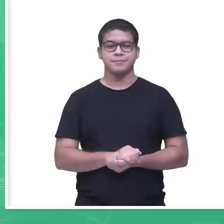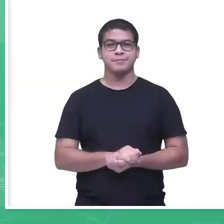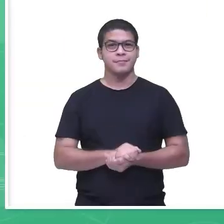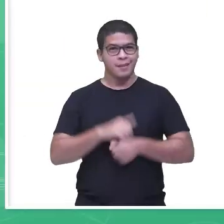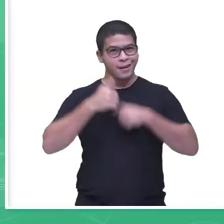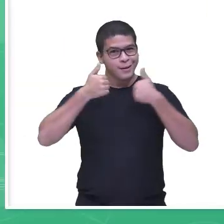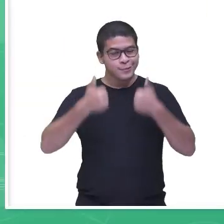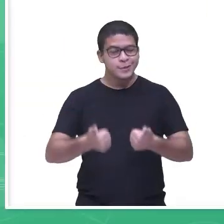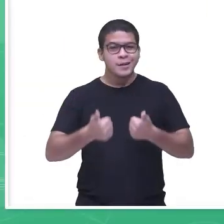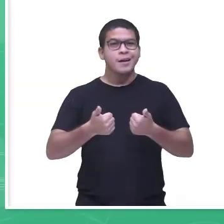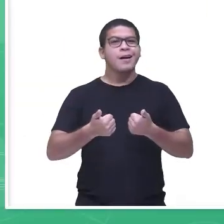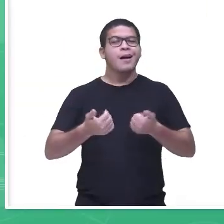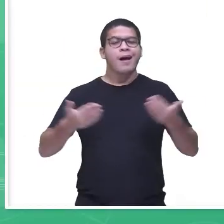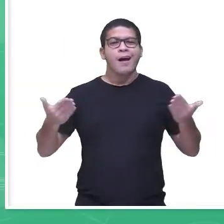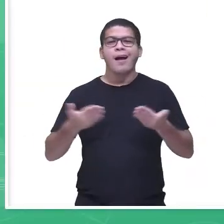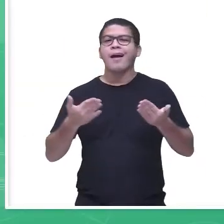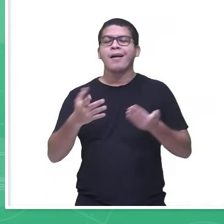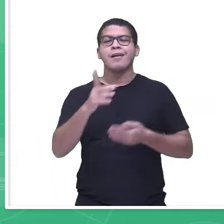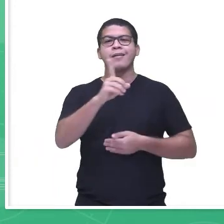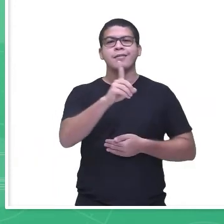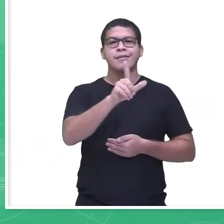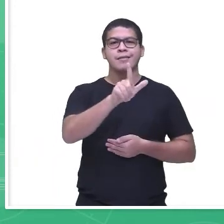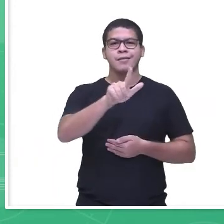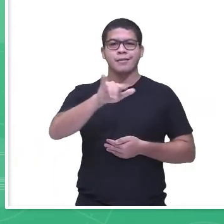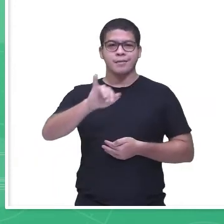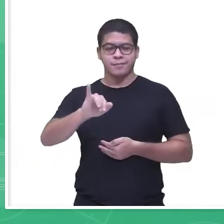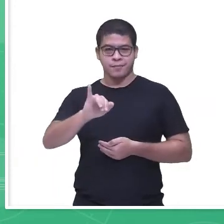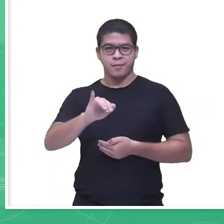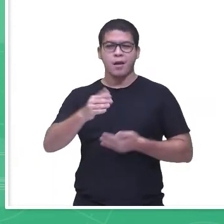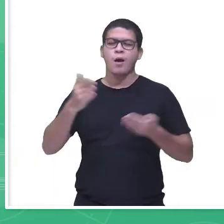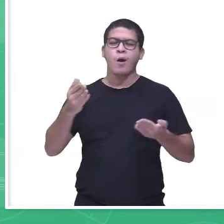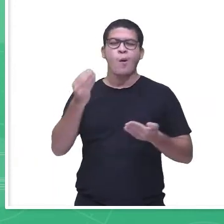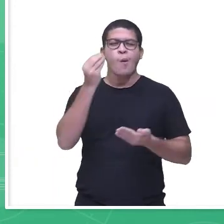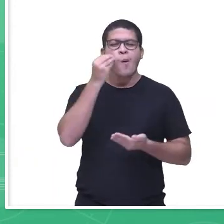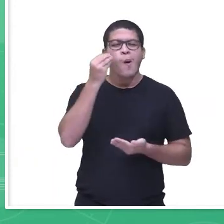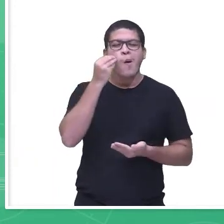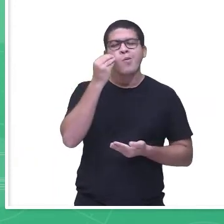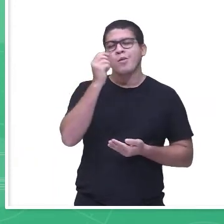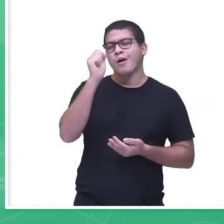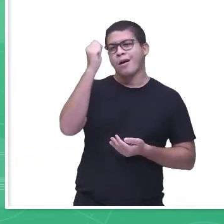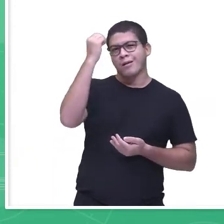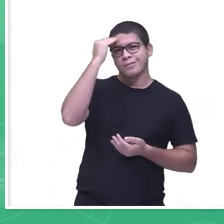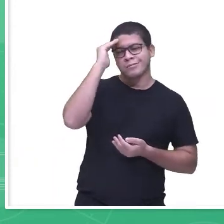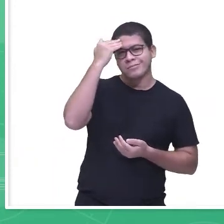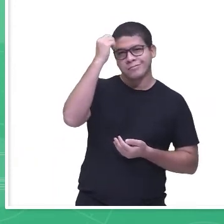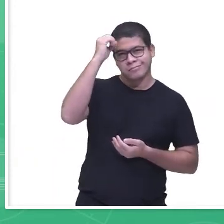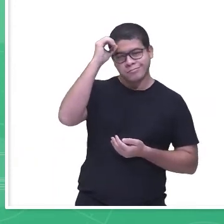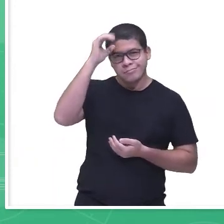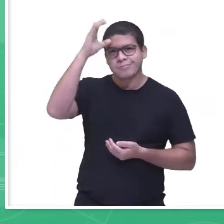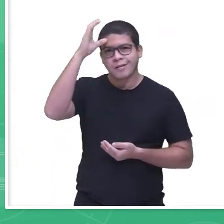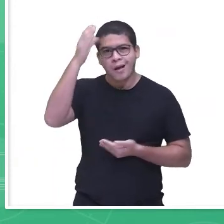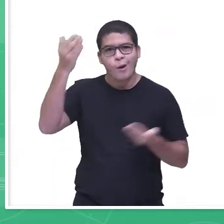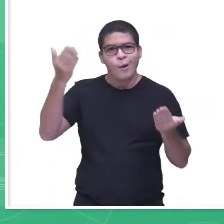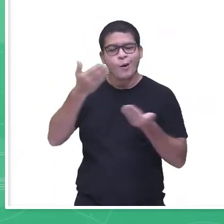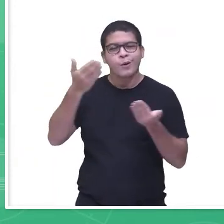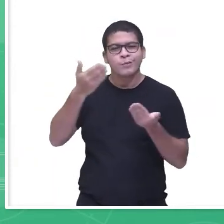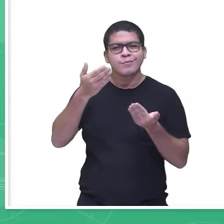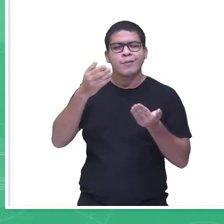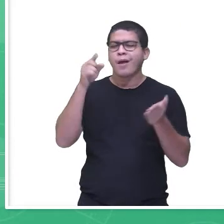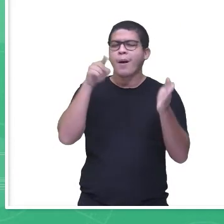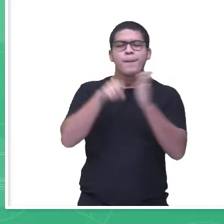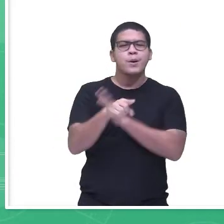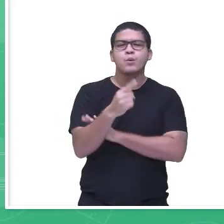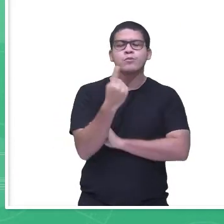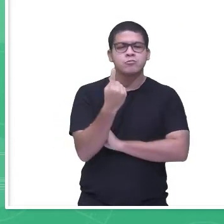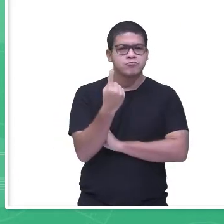Muito bem, então vamos lá para a nossa DLI, que eu quero ver o que vocês conseguiram aprender dessa aula de hoje. A DLI é o seguinte, a questão